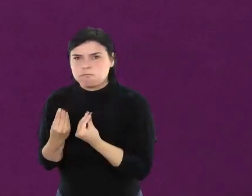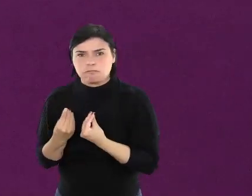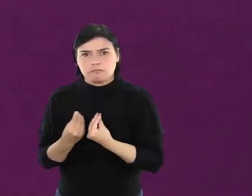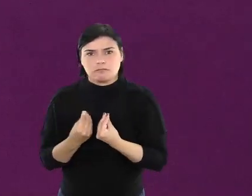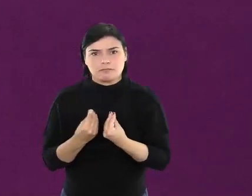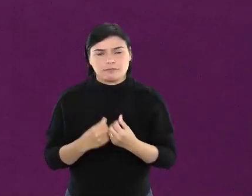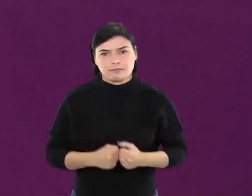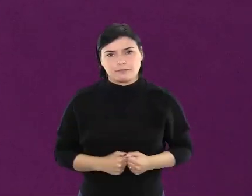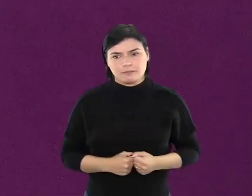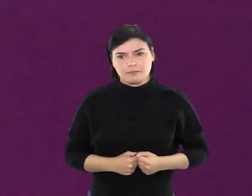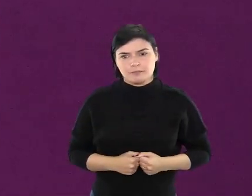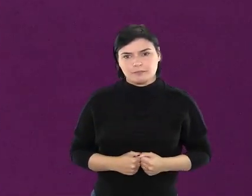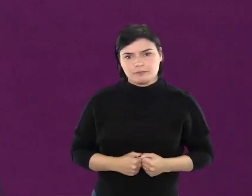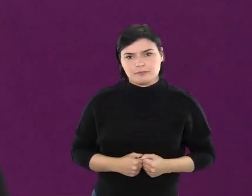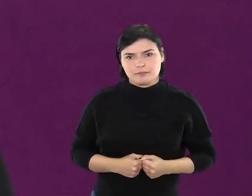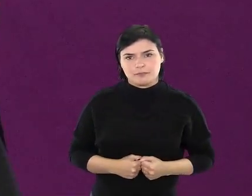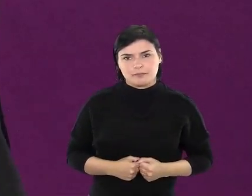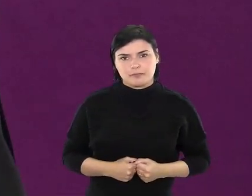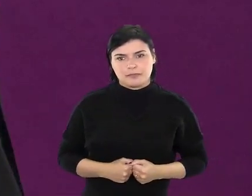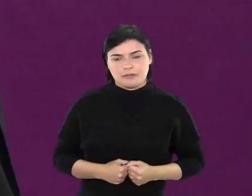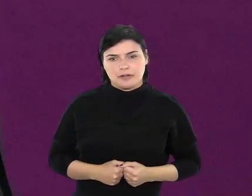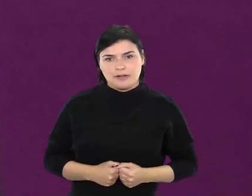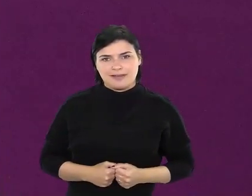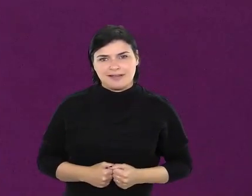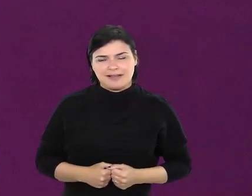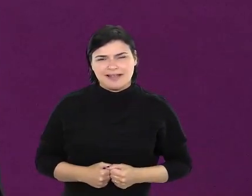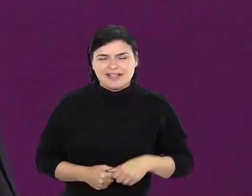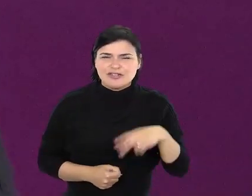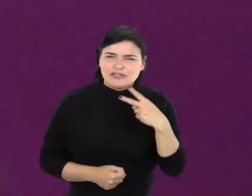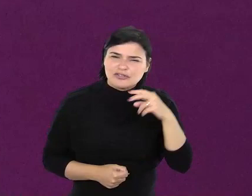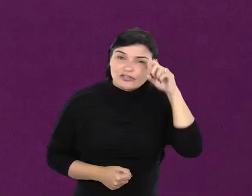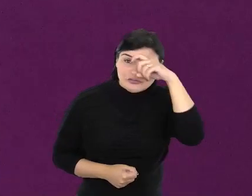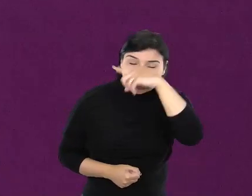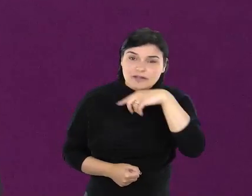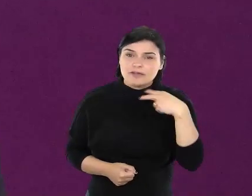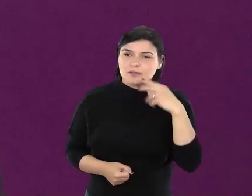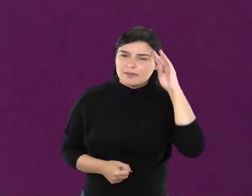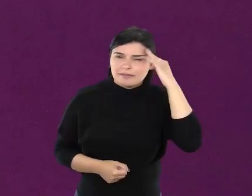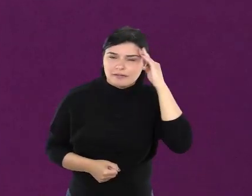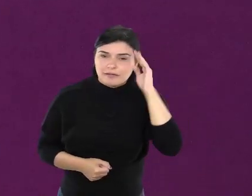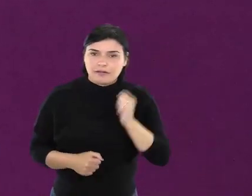porque os grandes fatos